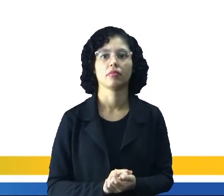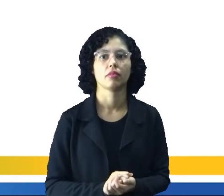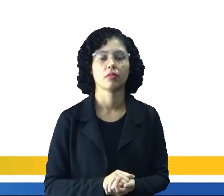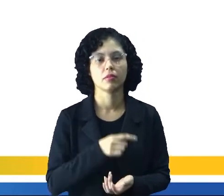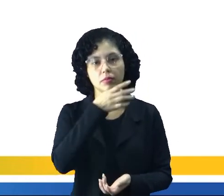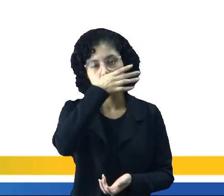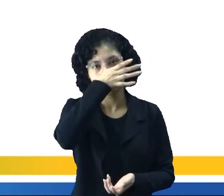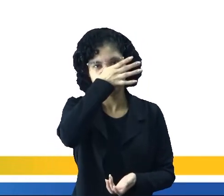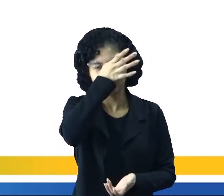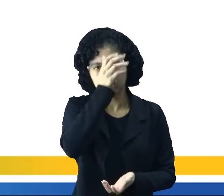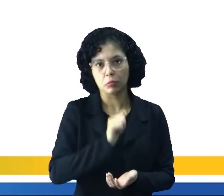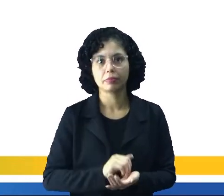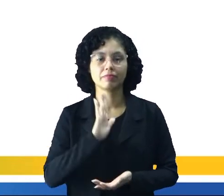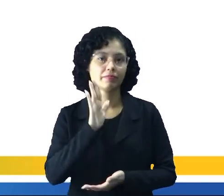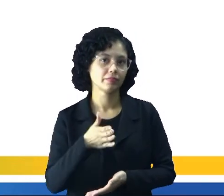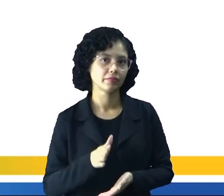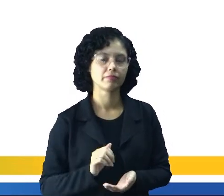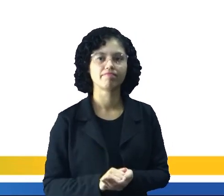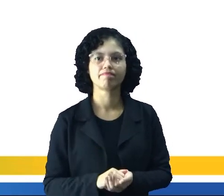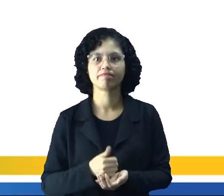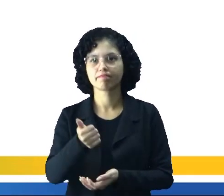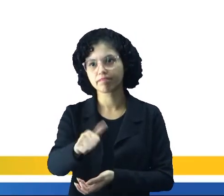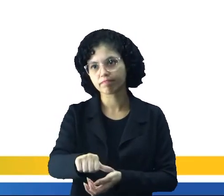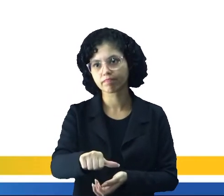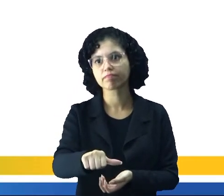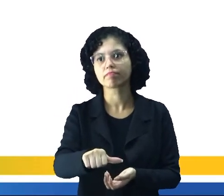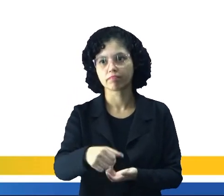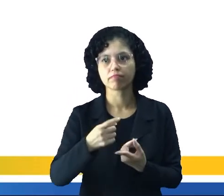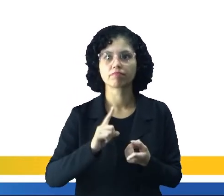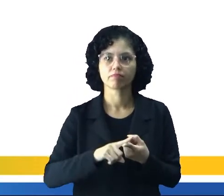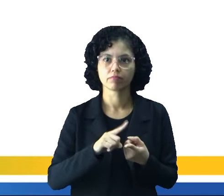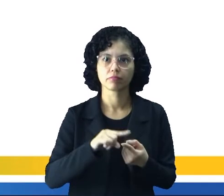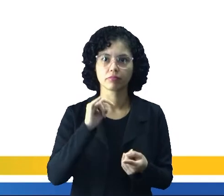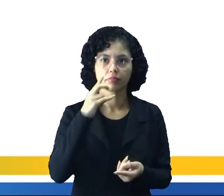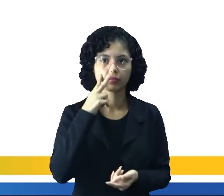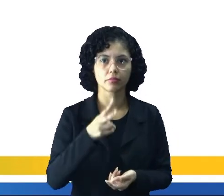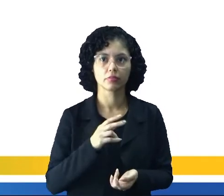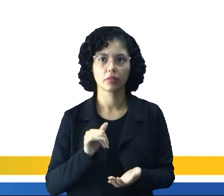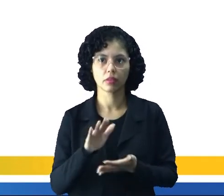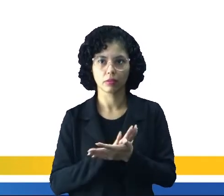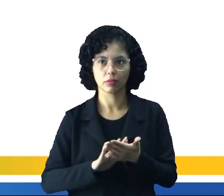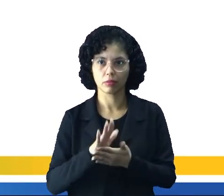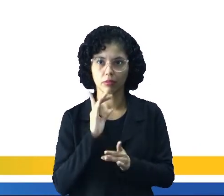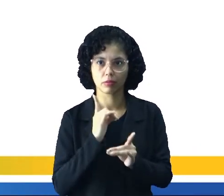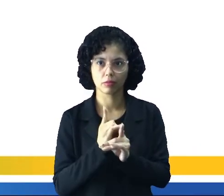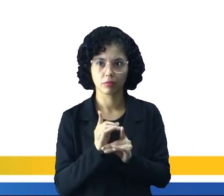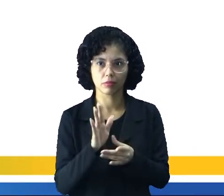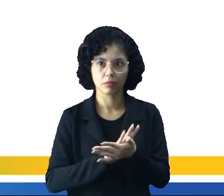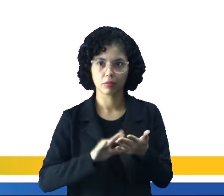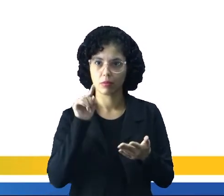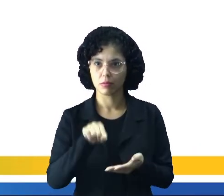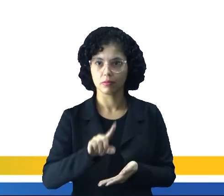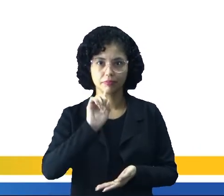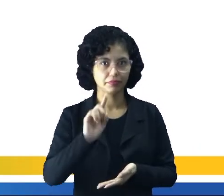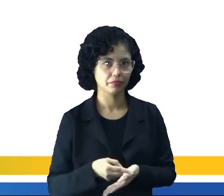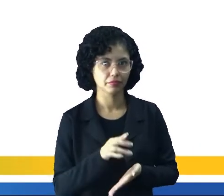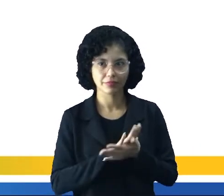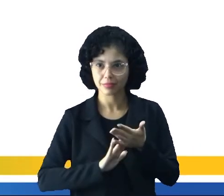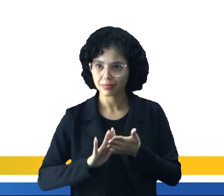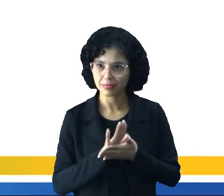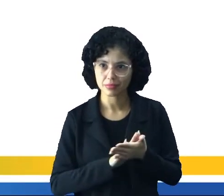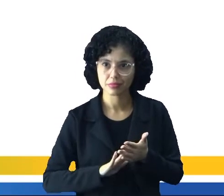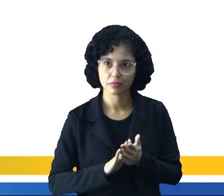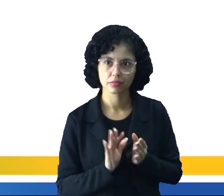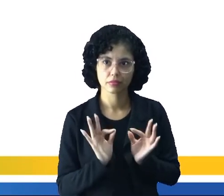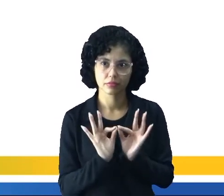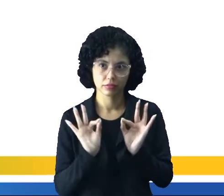o participante aqui já ficou penalizado nessa redação, porque se você olhar, você não vai encontrar um ponto final, né? Ele